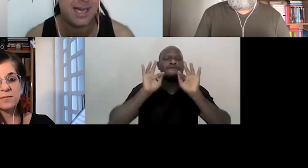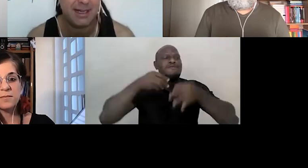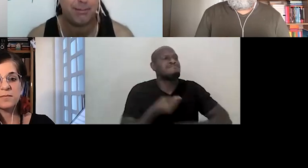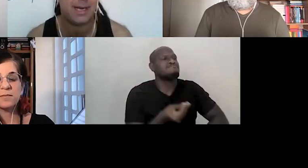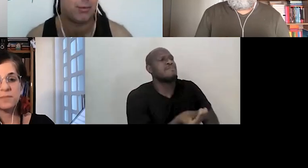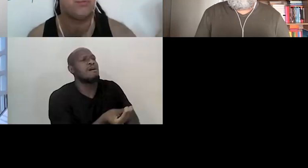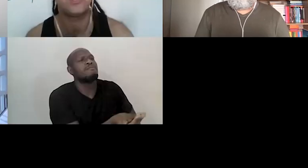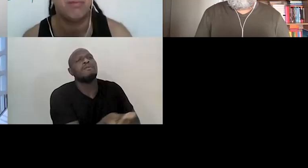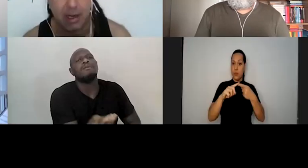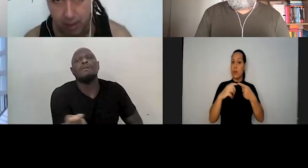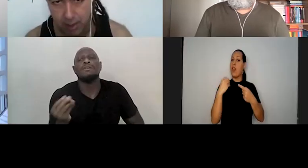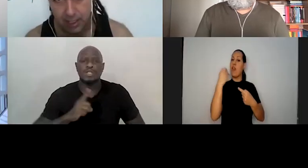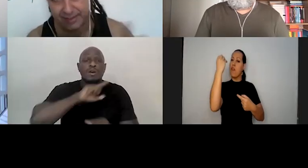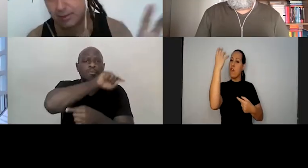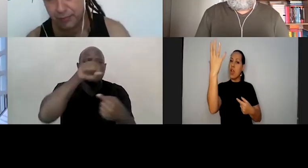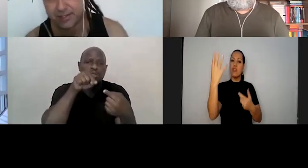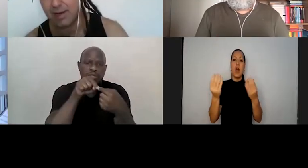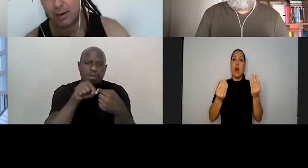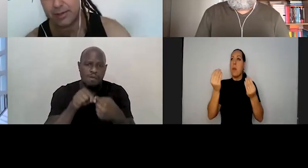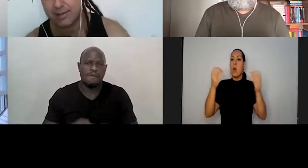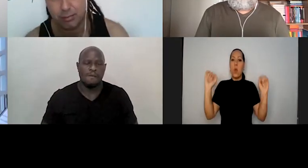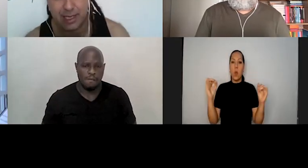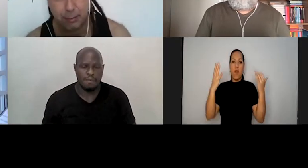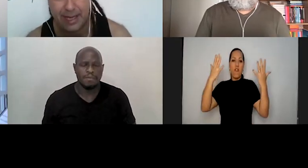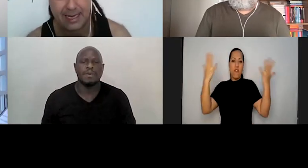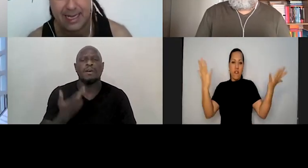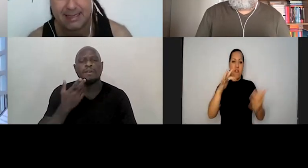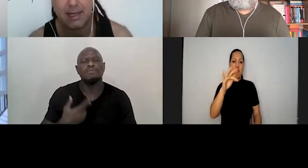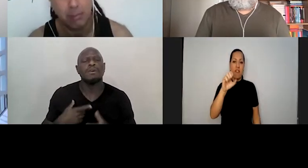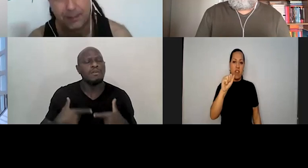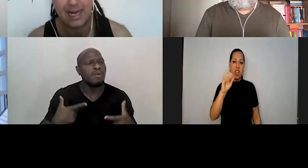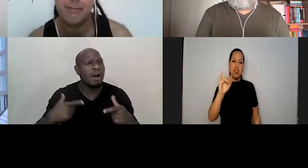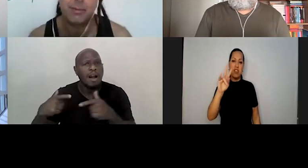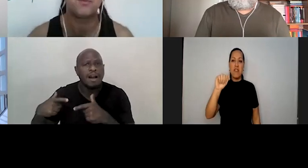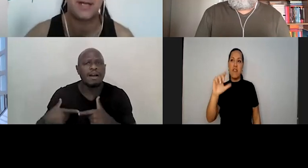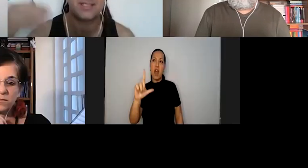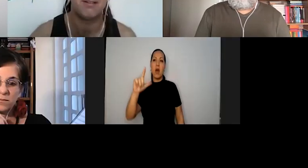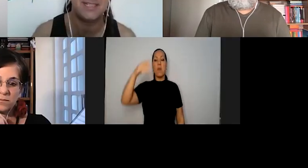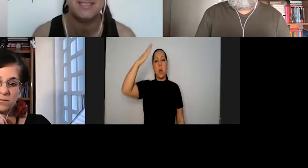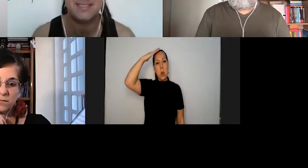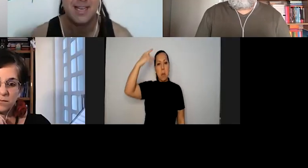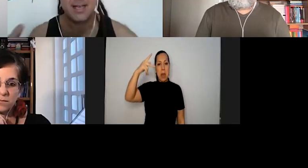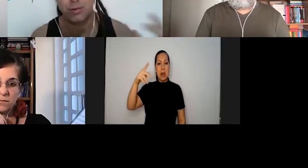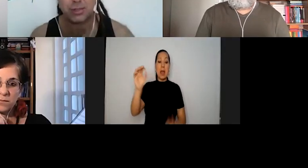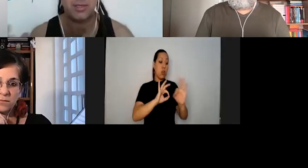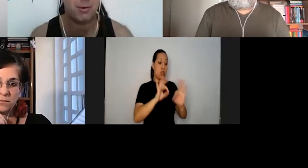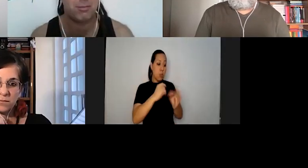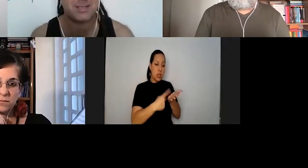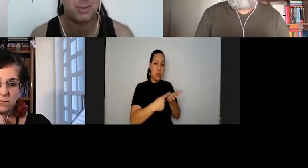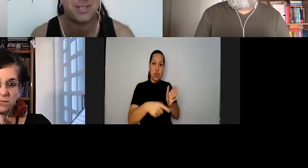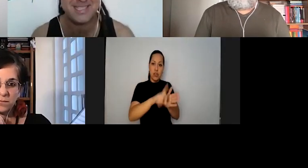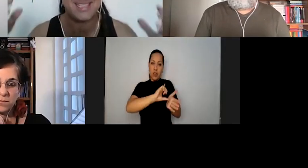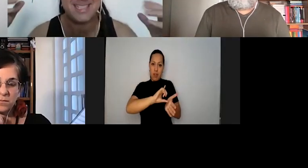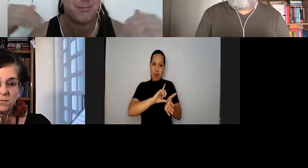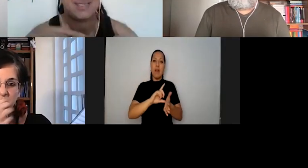viajar para algum festival. Ah, vai ter um festival em tal lugar do Paraná, tal, vamos para lá, como a gente planejava antes, construía